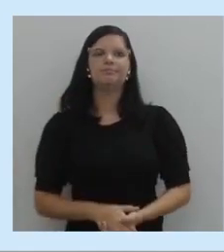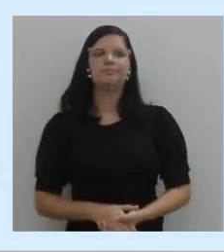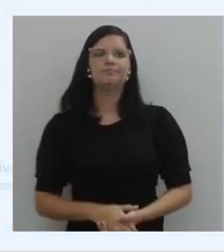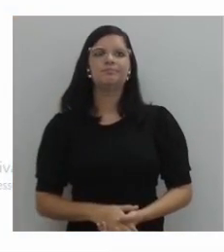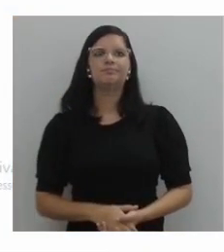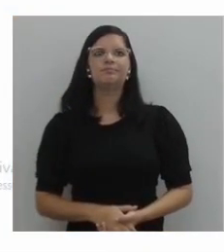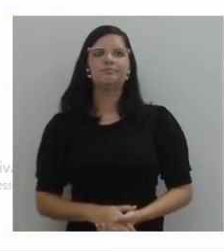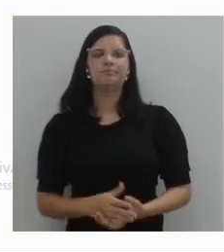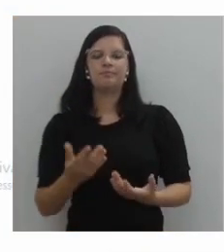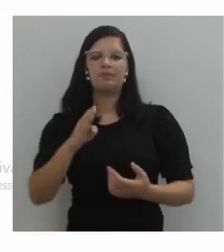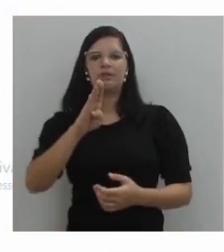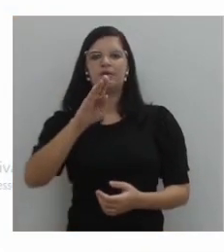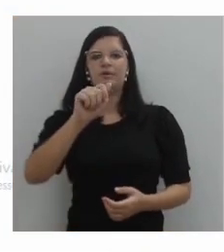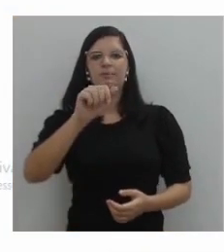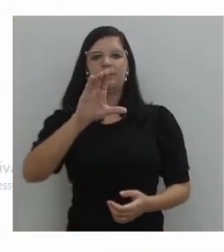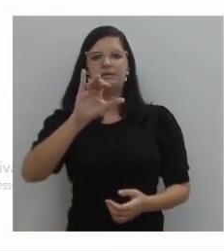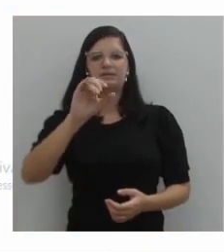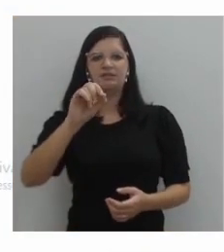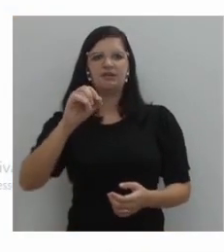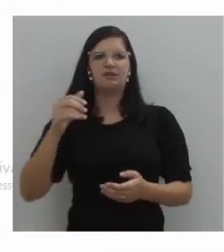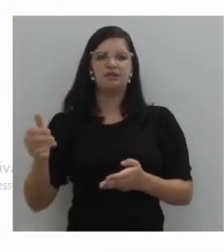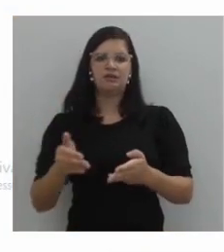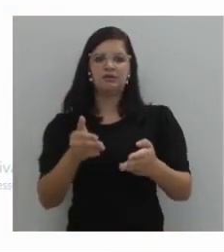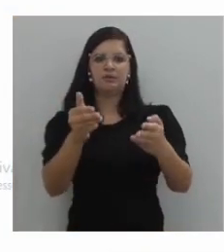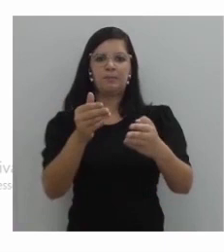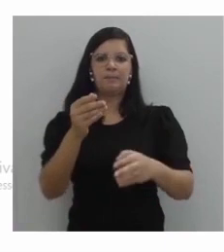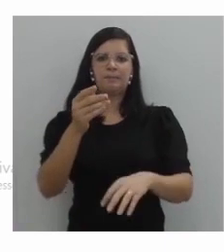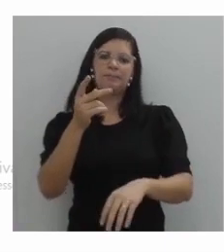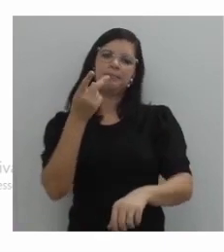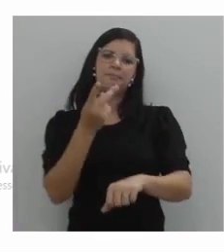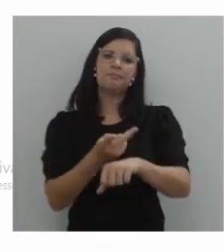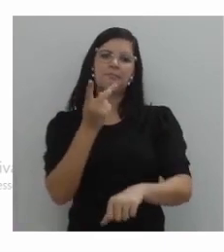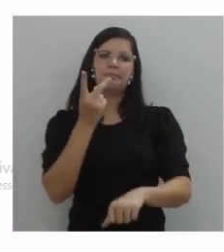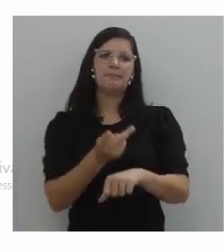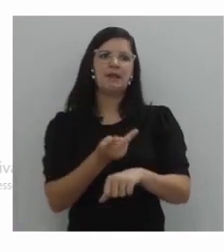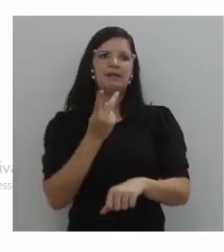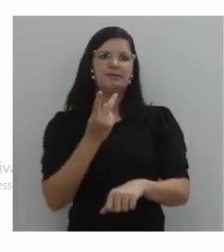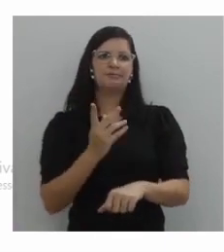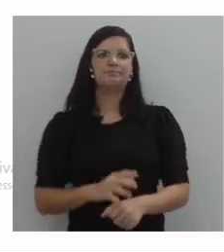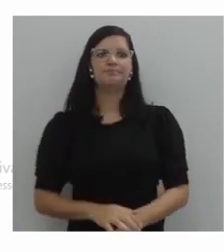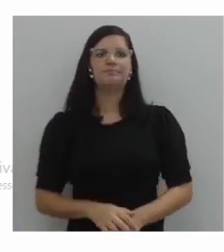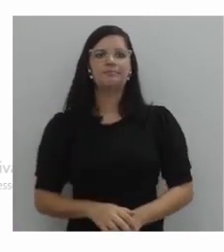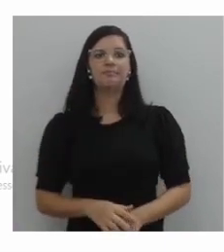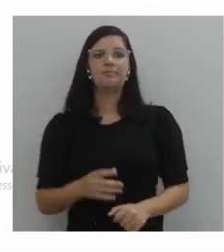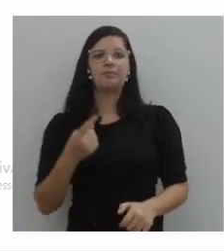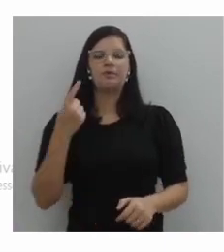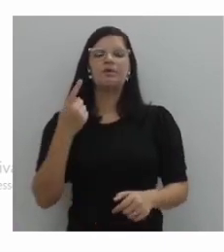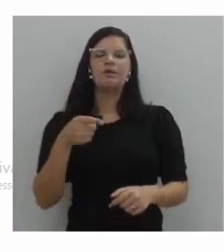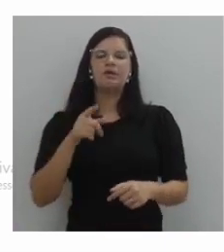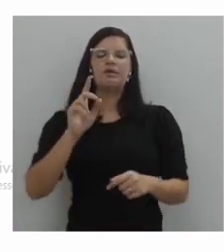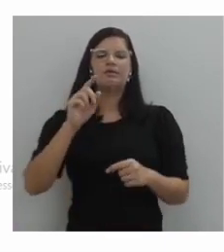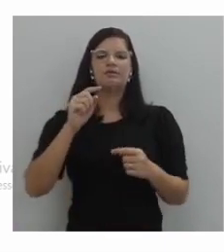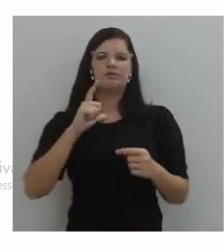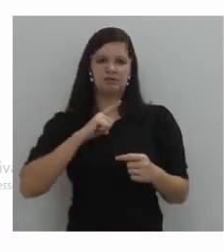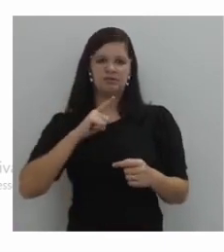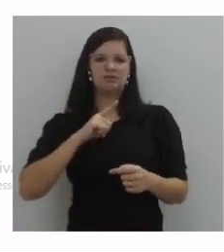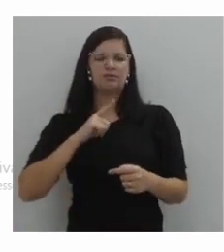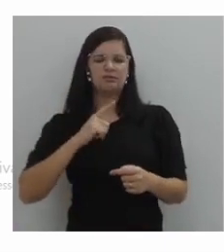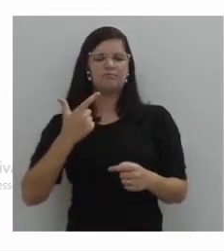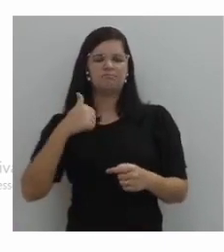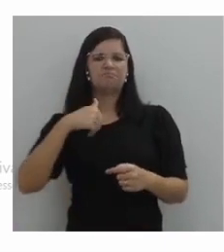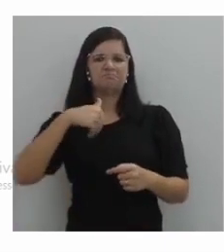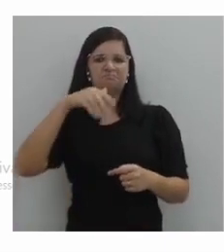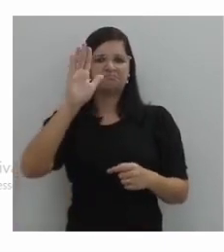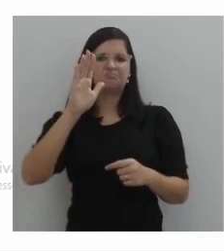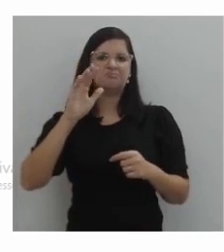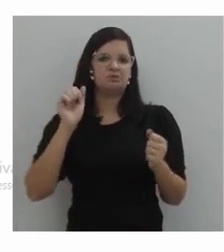tela. A bacia do Rio do Prata, tá? Eu trouxe essa bacia em específico porque é uma bacia que tem